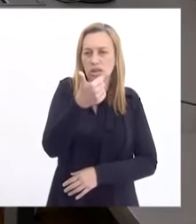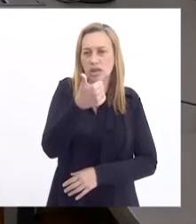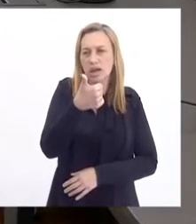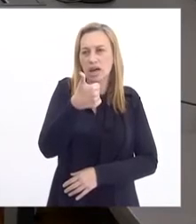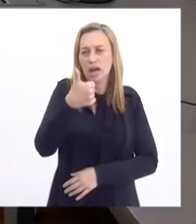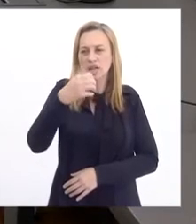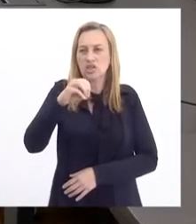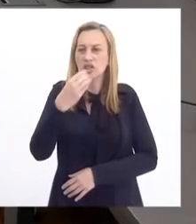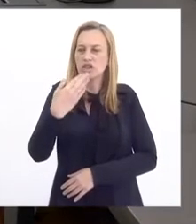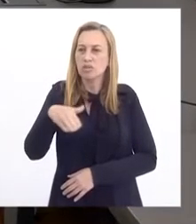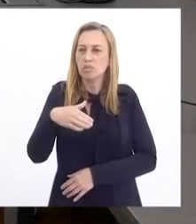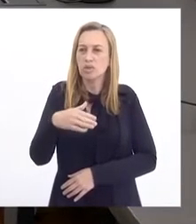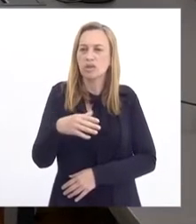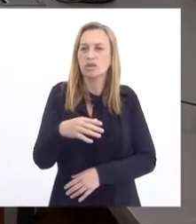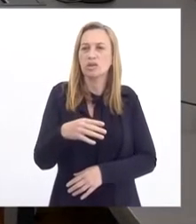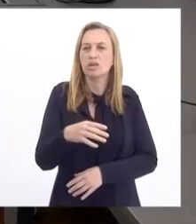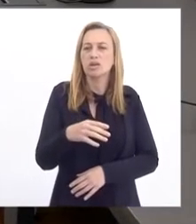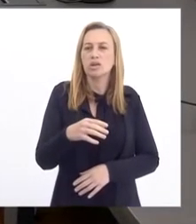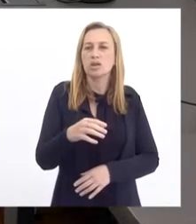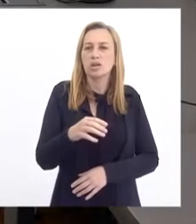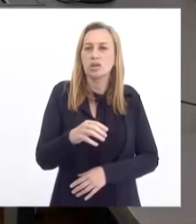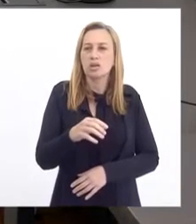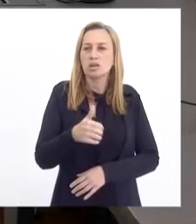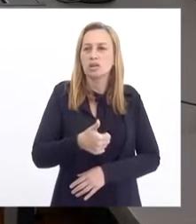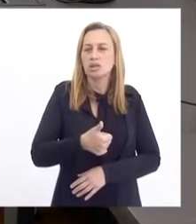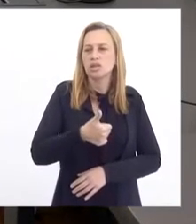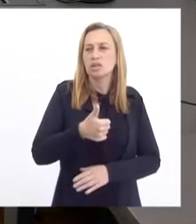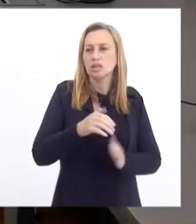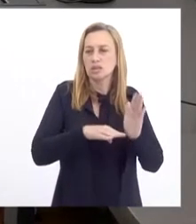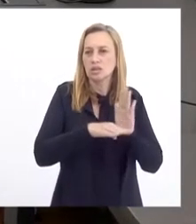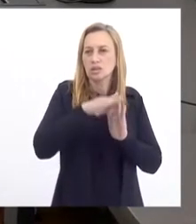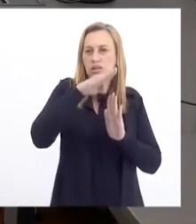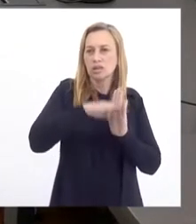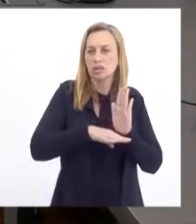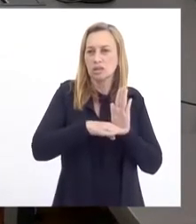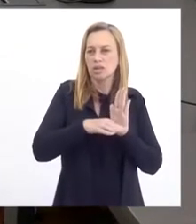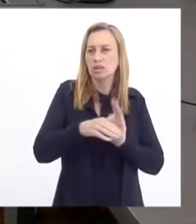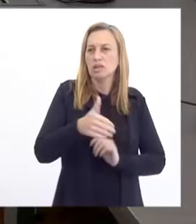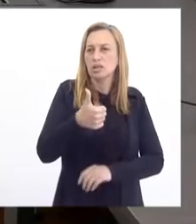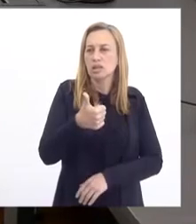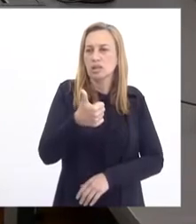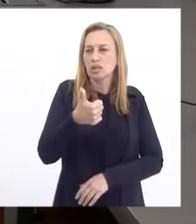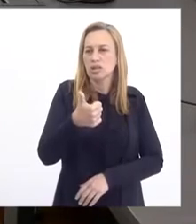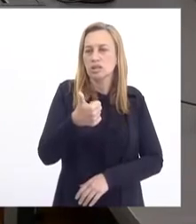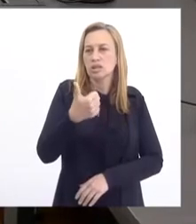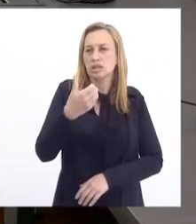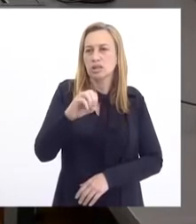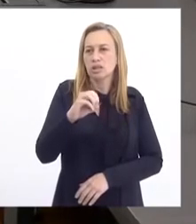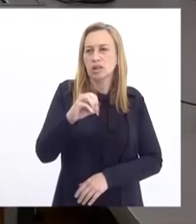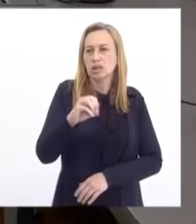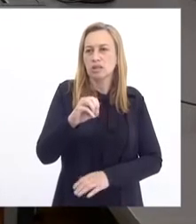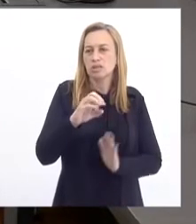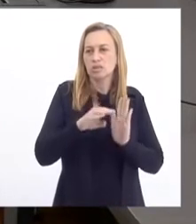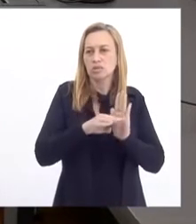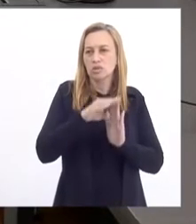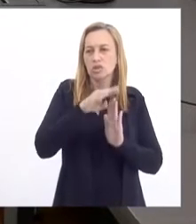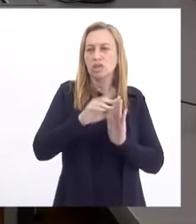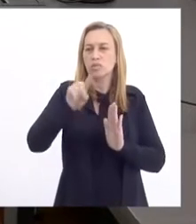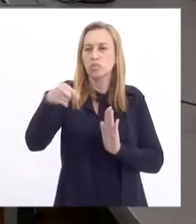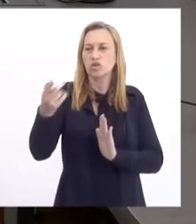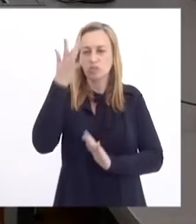no auditório 18º andar. Que horas é? Parece, às 10 da manhã, sexta-feira, agora. Depois de